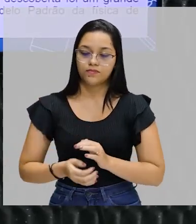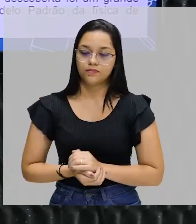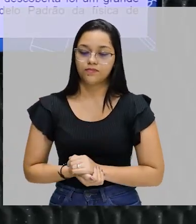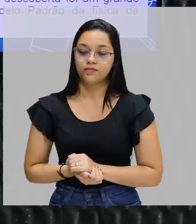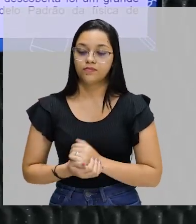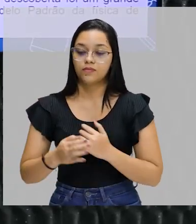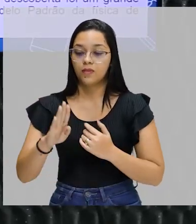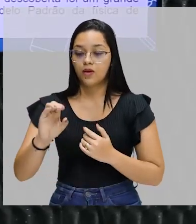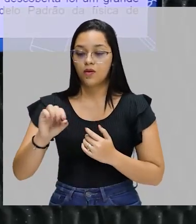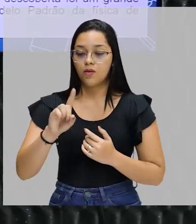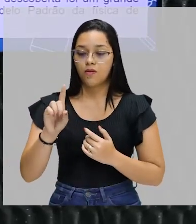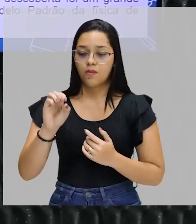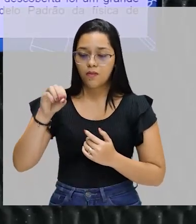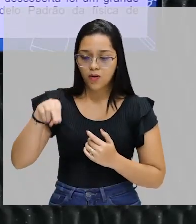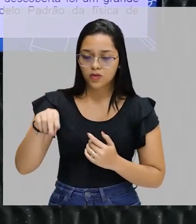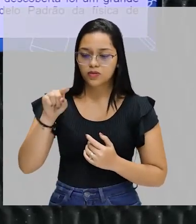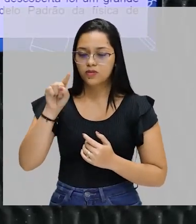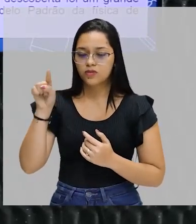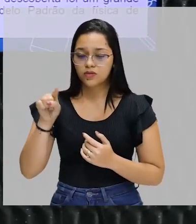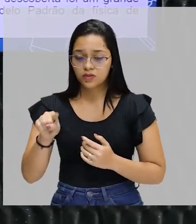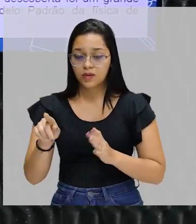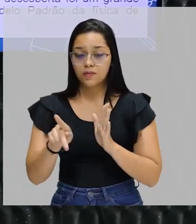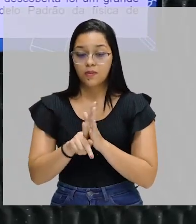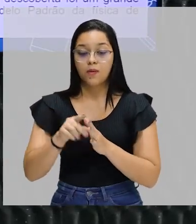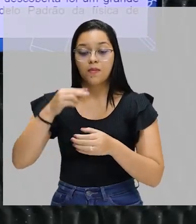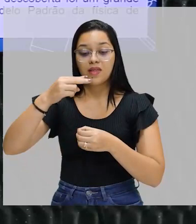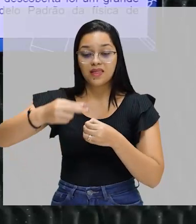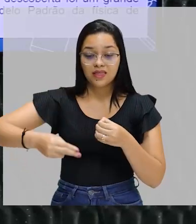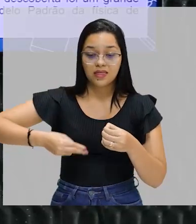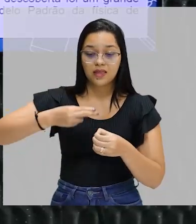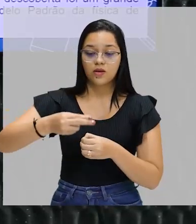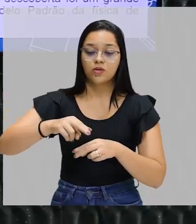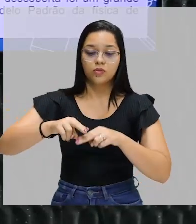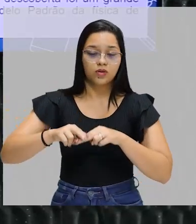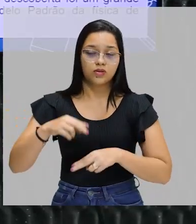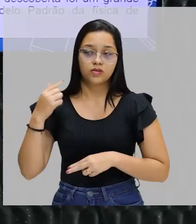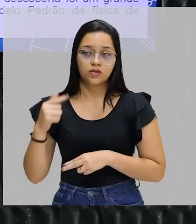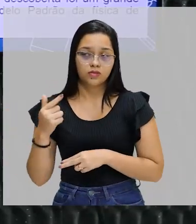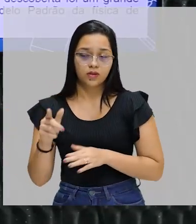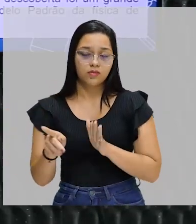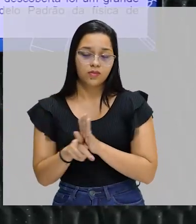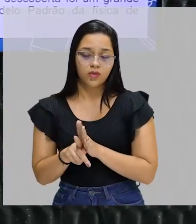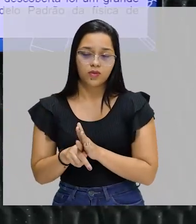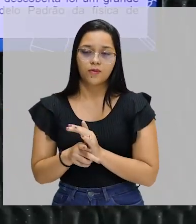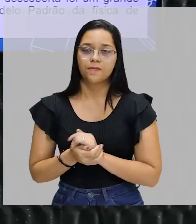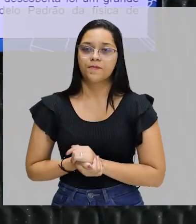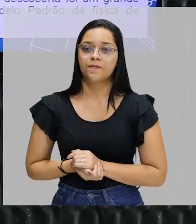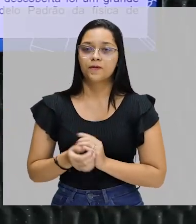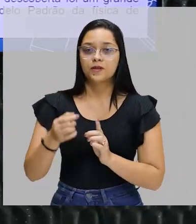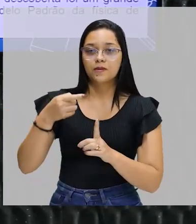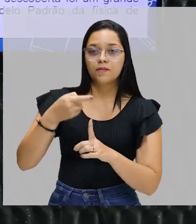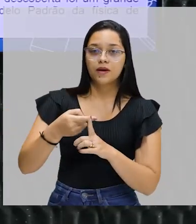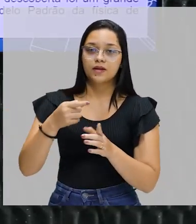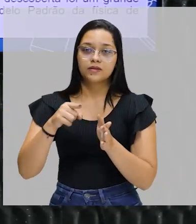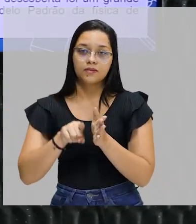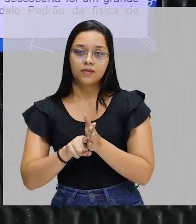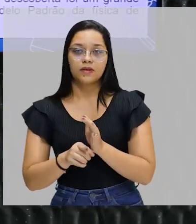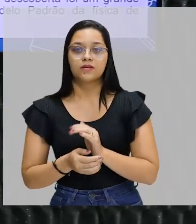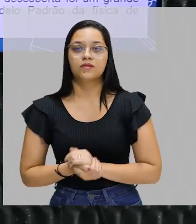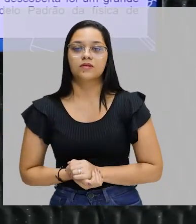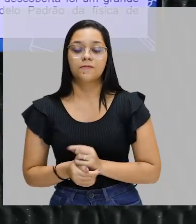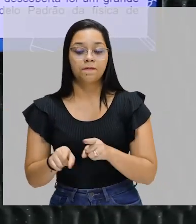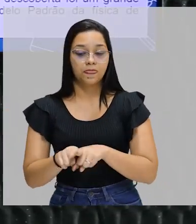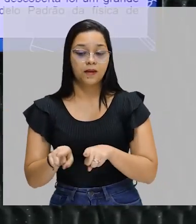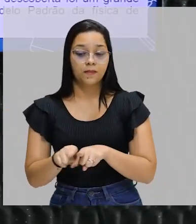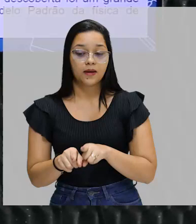certo? O bóson Z é eletricamente neutro, ok? Por isso que ele não tem essa especificação mais e menos.